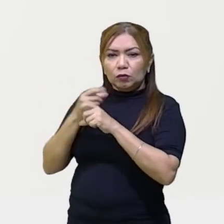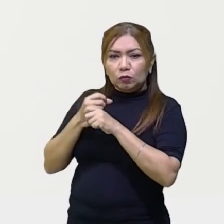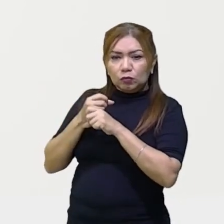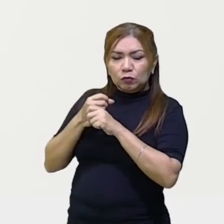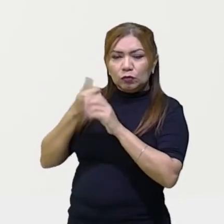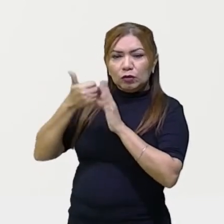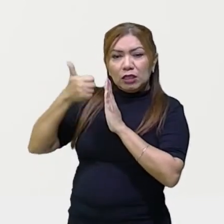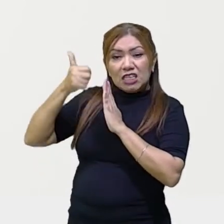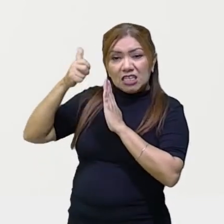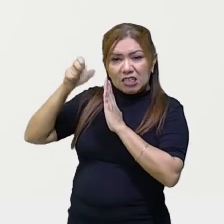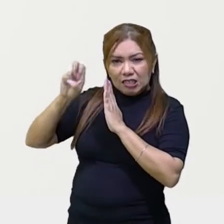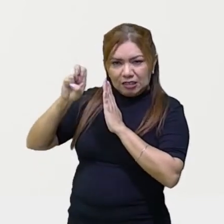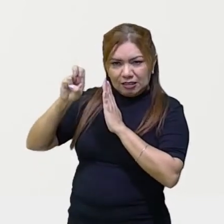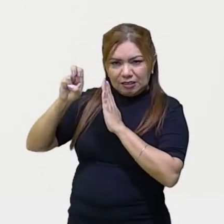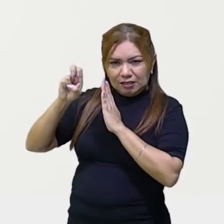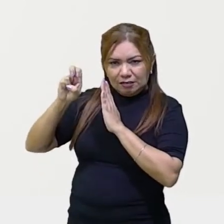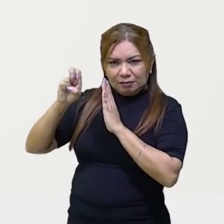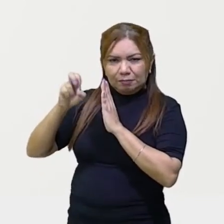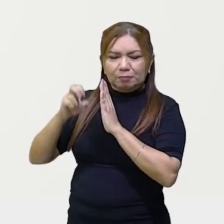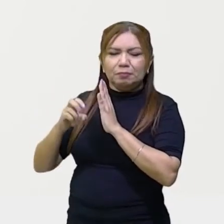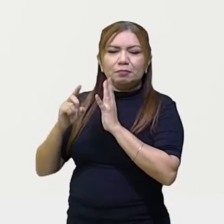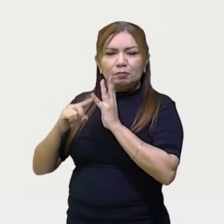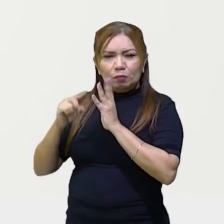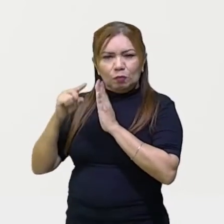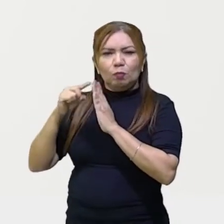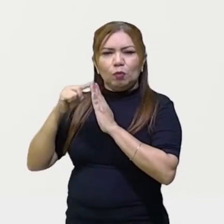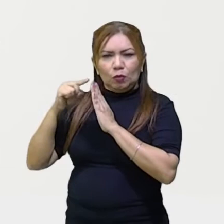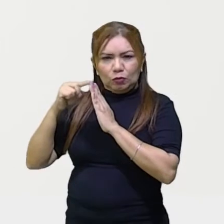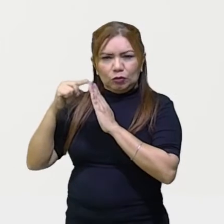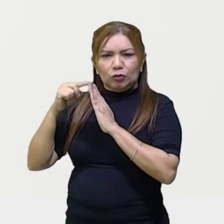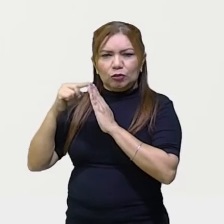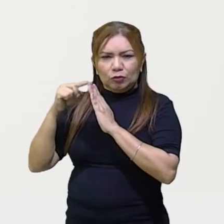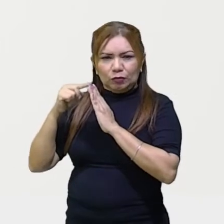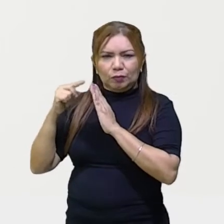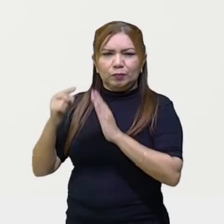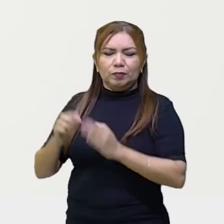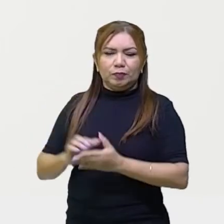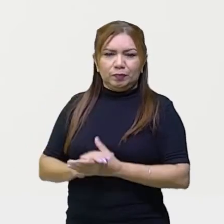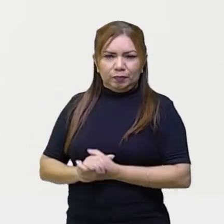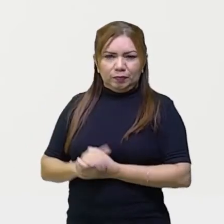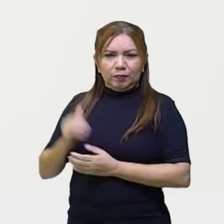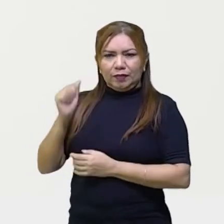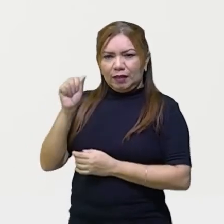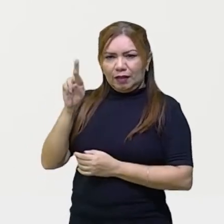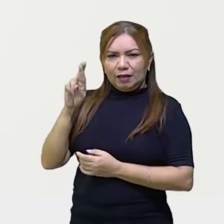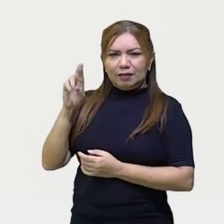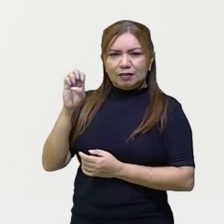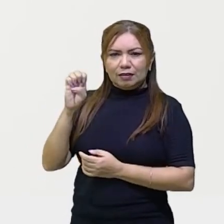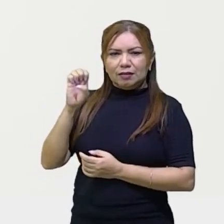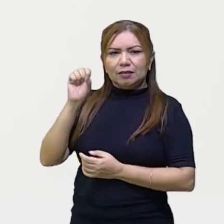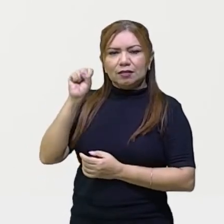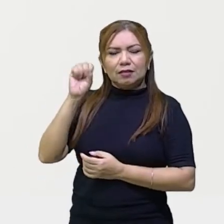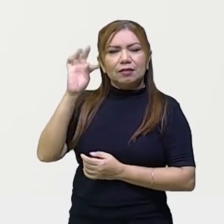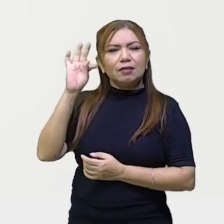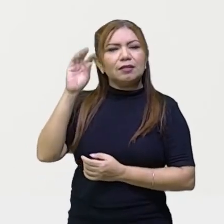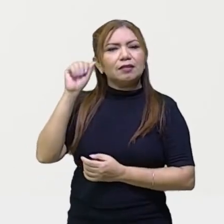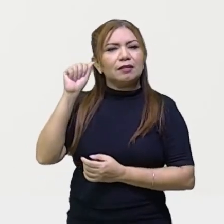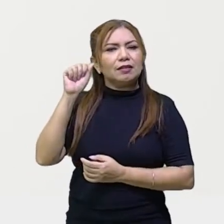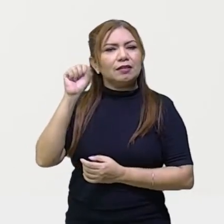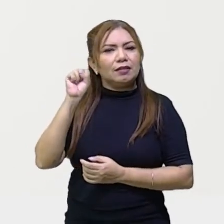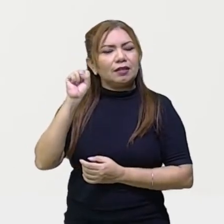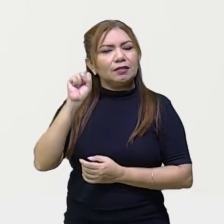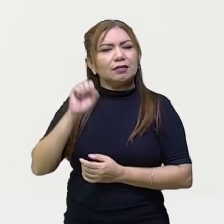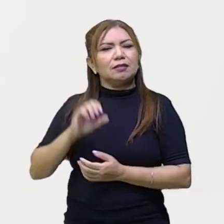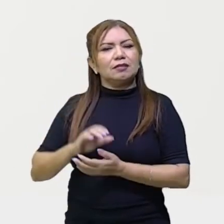dar 1515 a arestas assim eu formo um